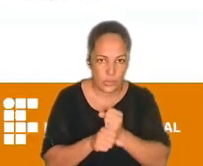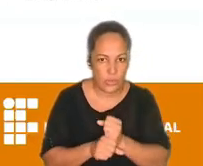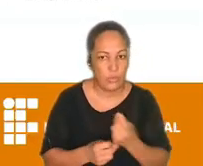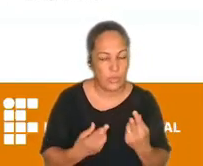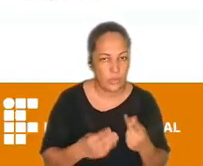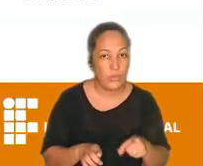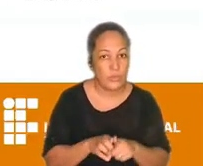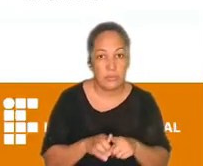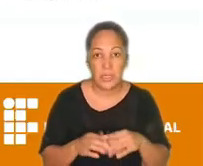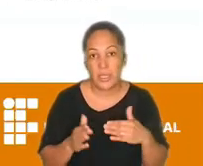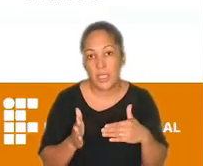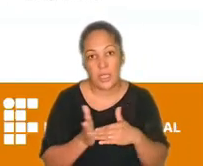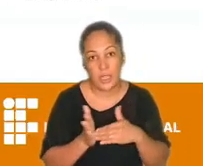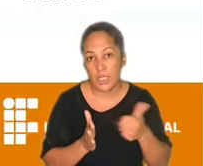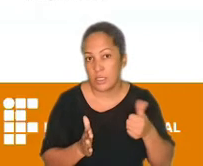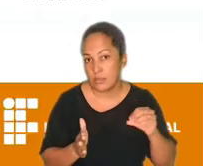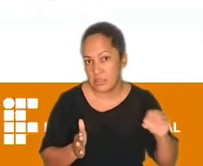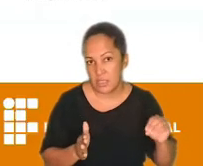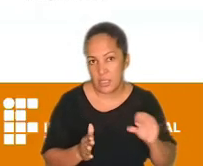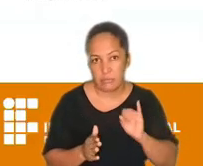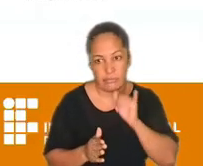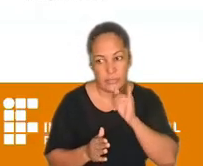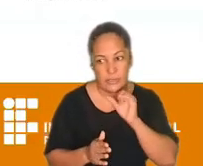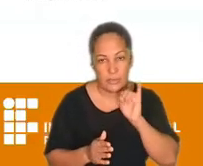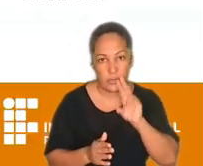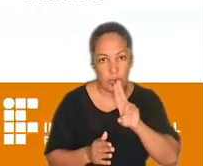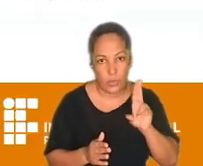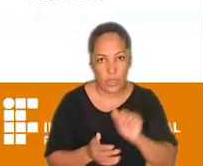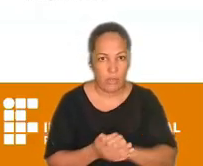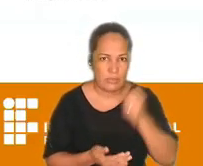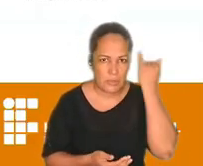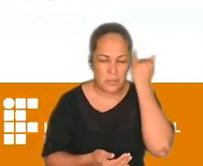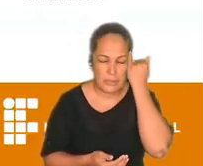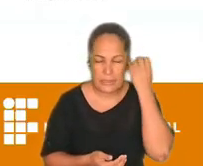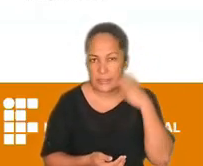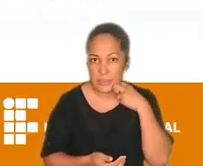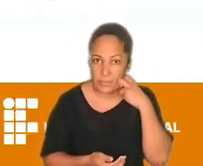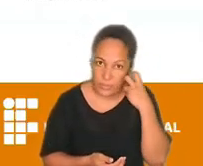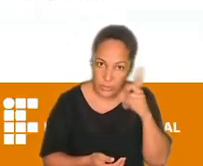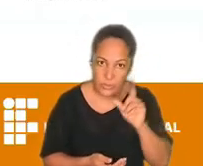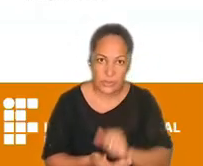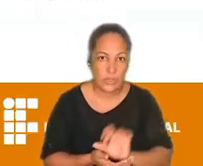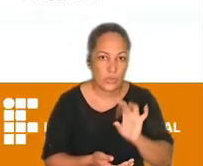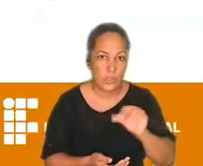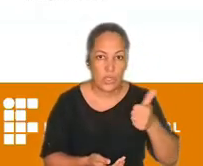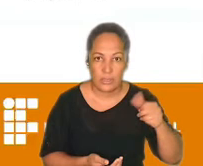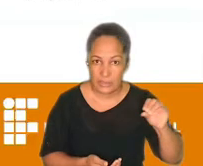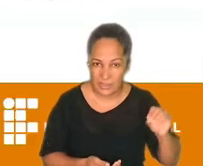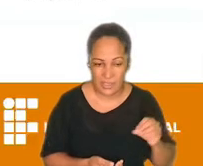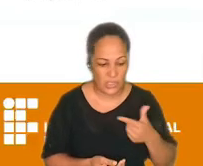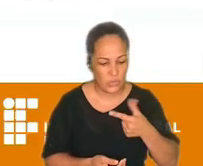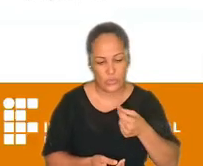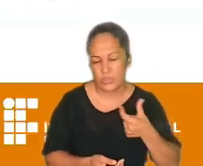Então, se for um nome, não precisa ficar com preguiça e nem com vergonha de só colocar só 100. Coloca logo 200, 300